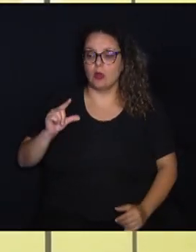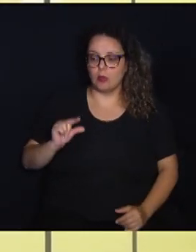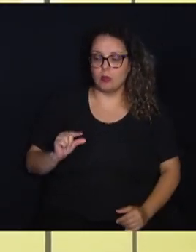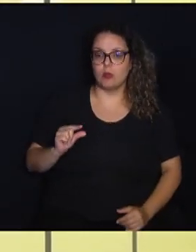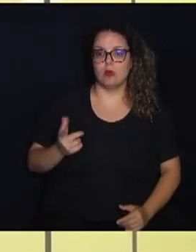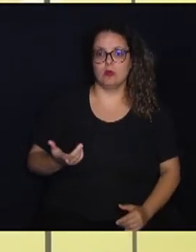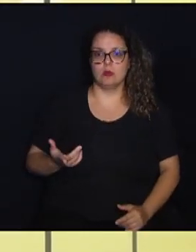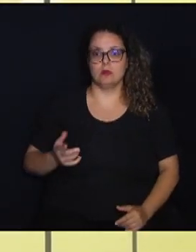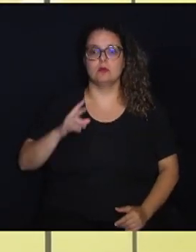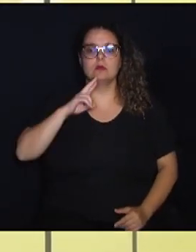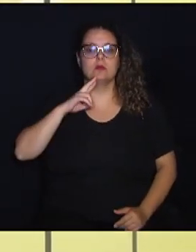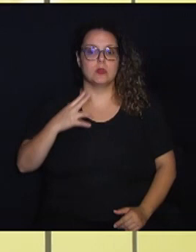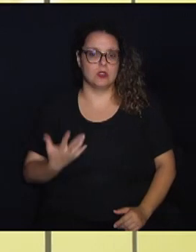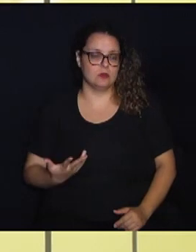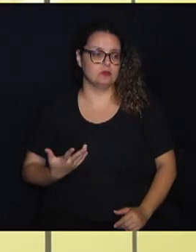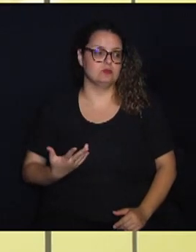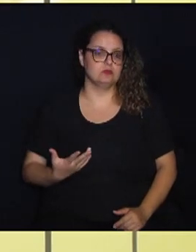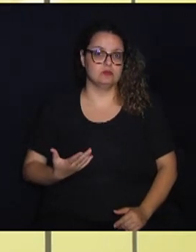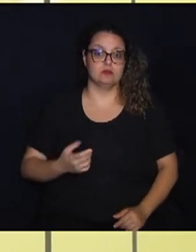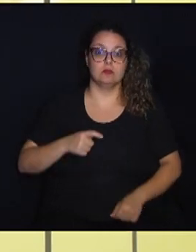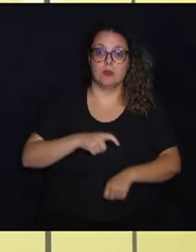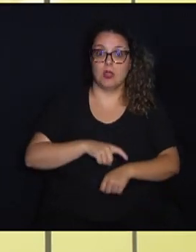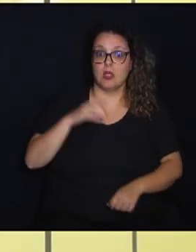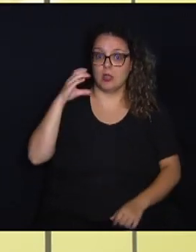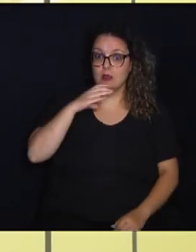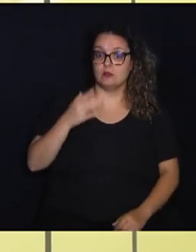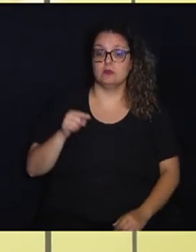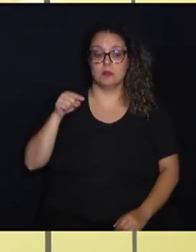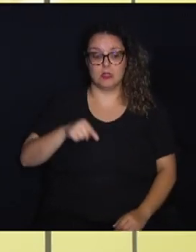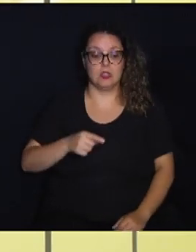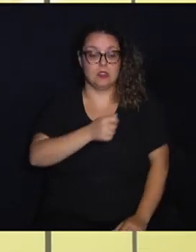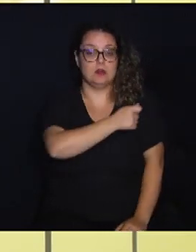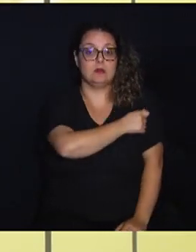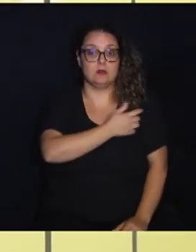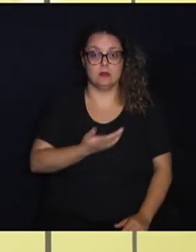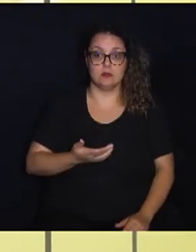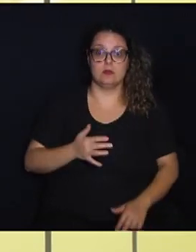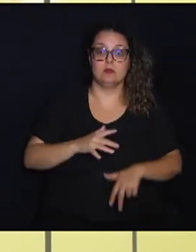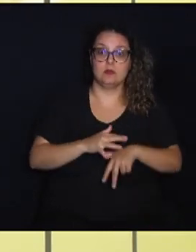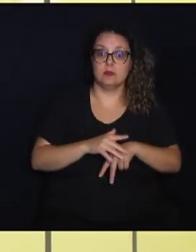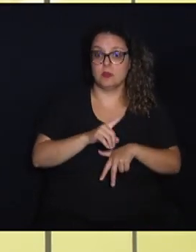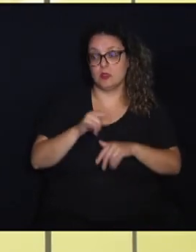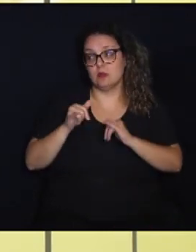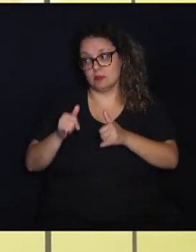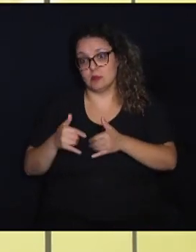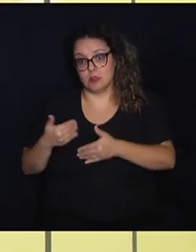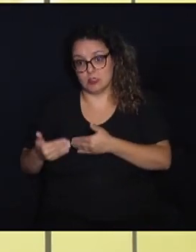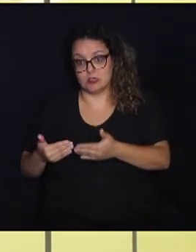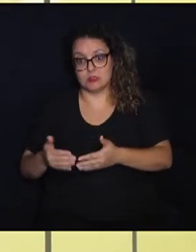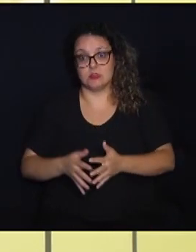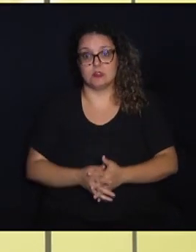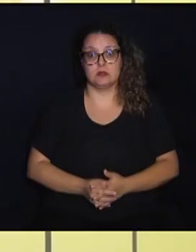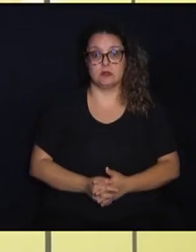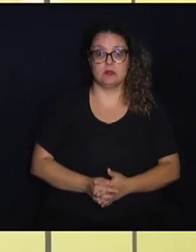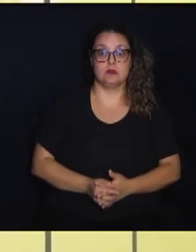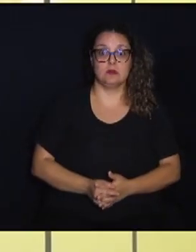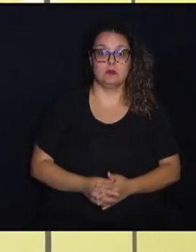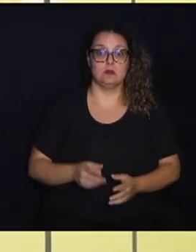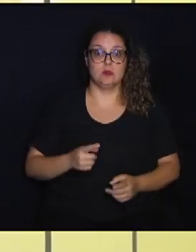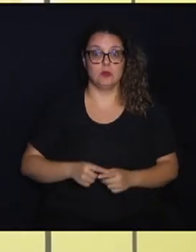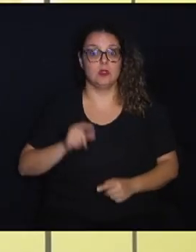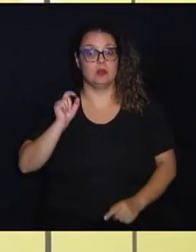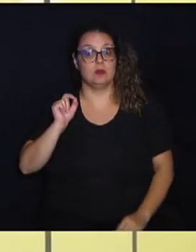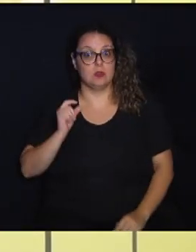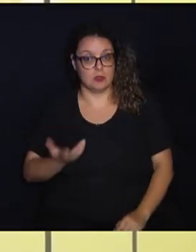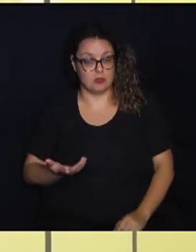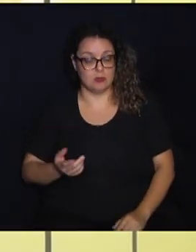um resultado imediatista para que aquele aluno, aquele paciente não desista do processo. Porque nada mais é